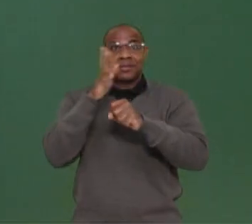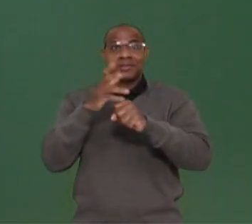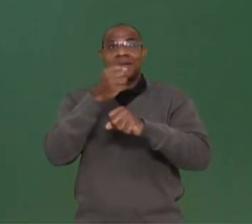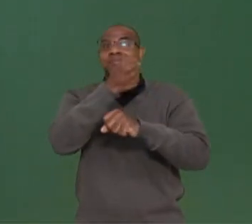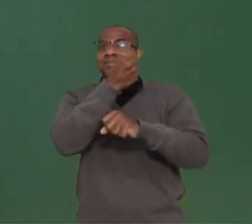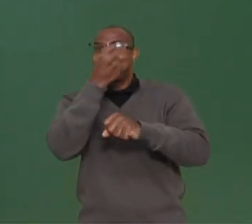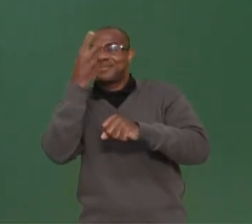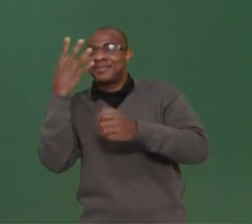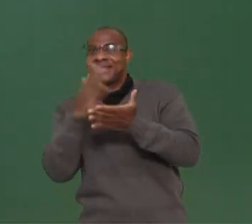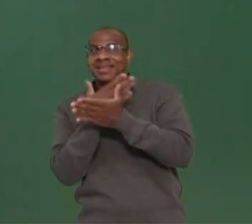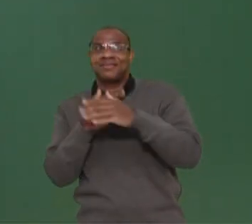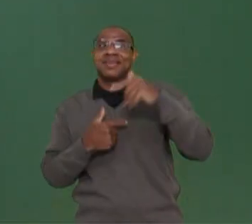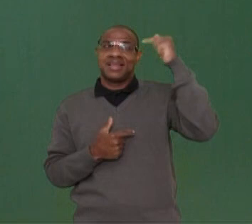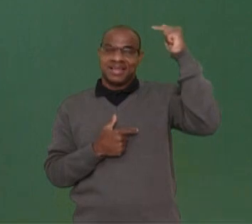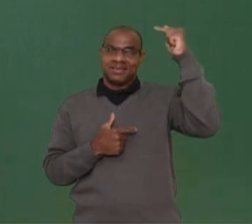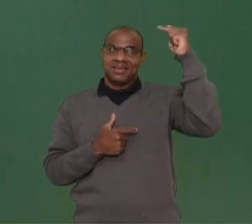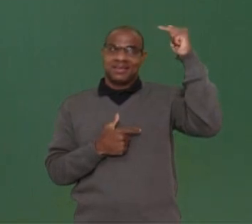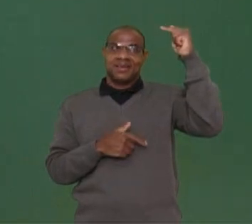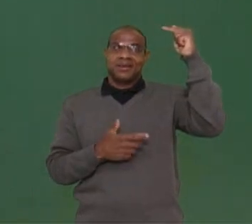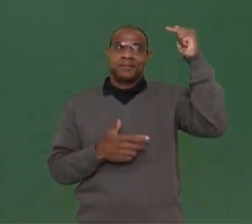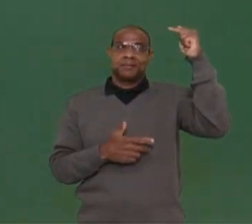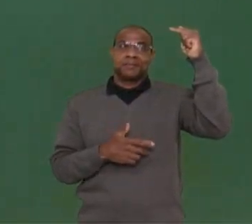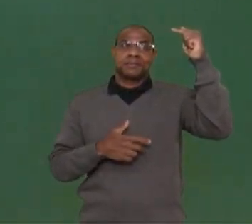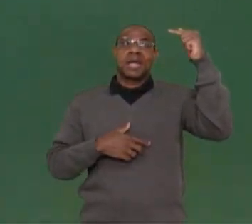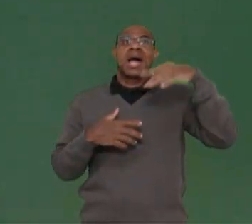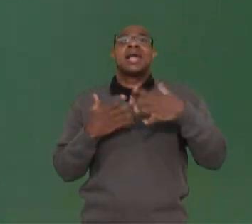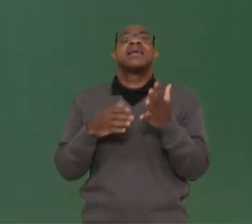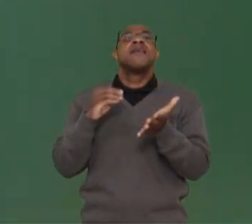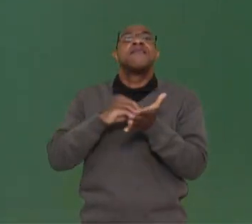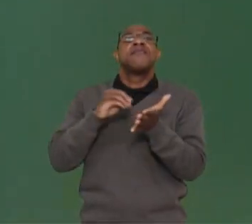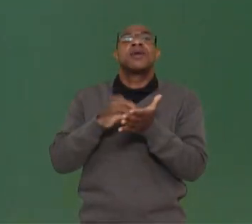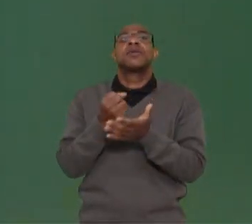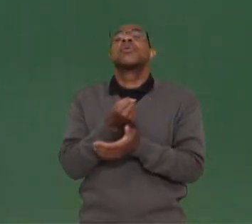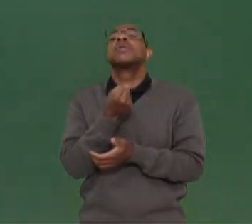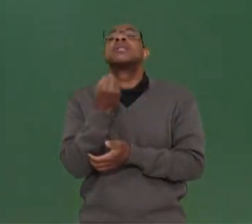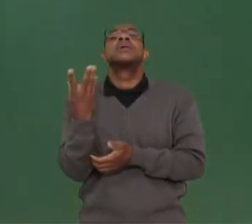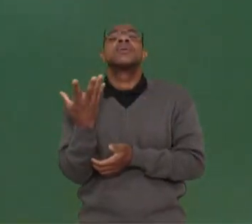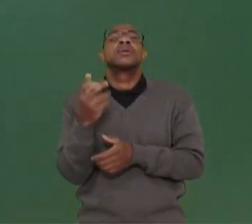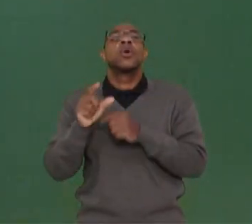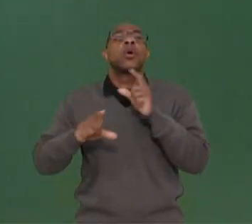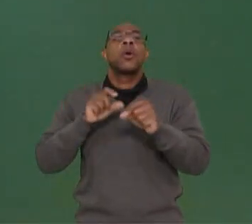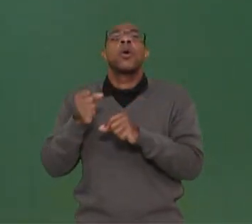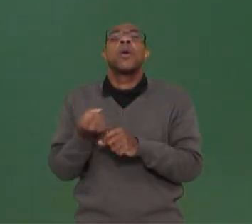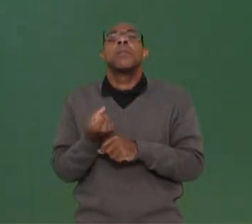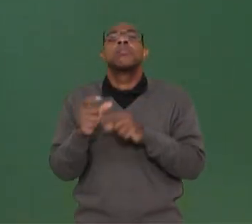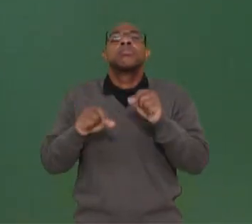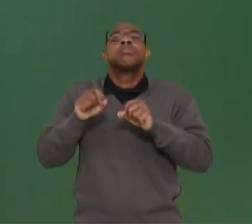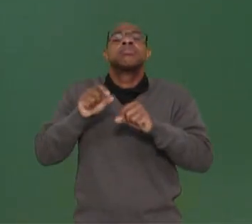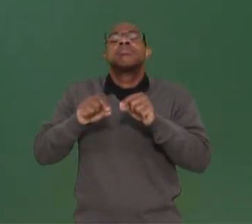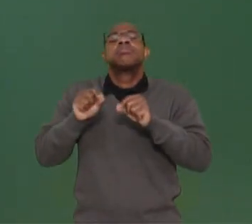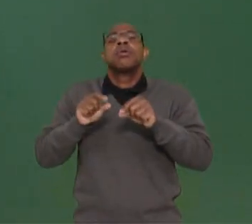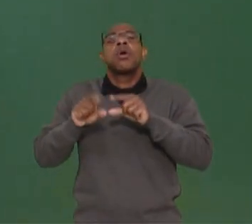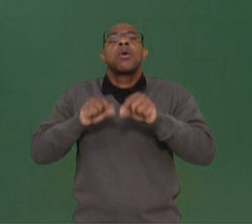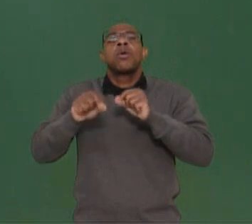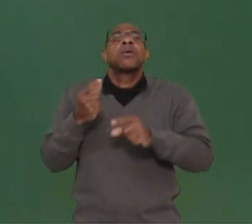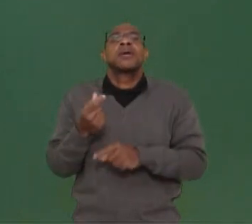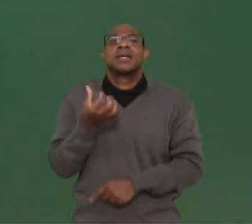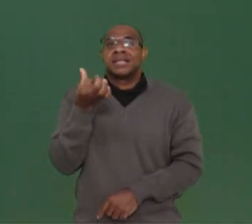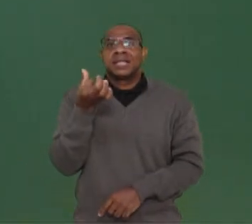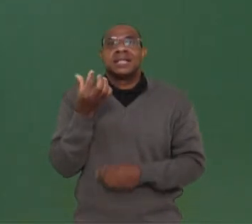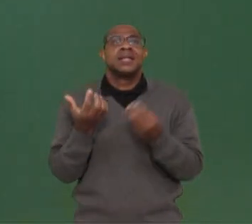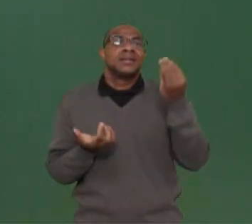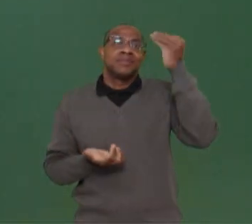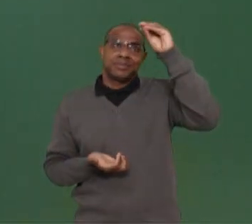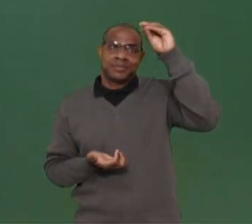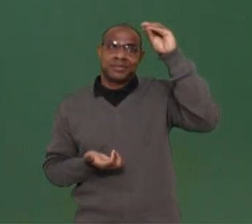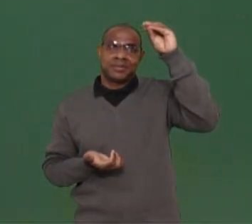quantas opções me restam? Me restam 6 opções. Quando eu colocar o segundo livro na estante, me restam quantas opções